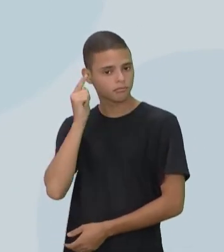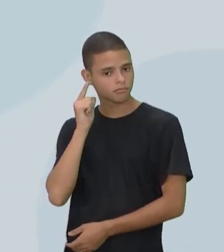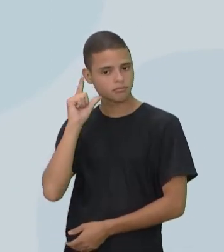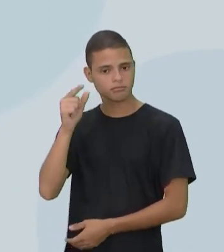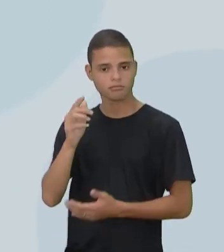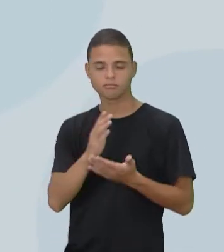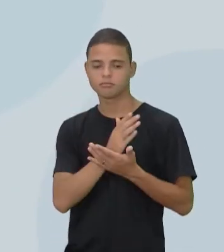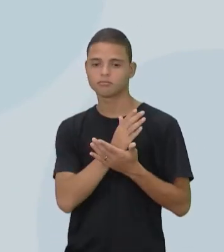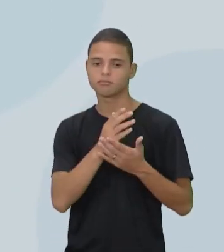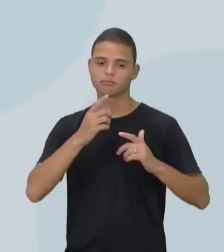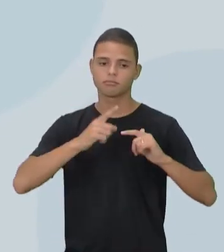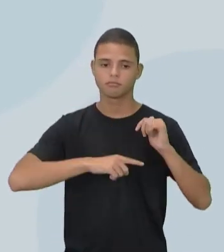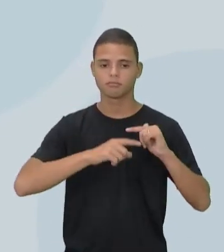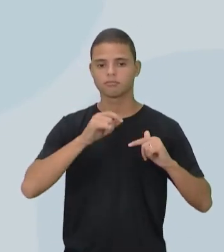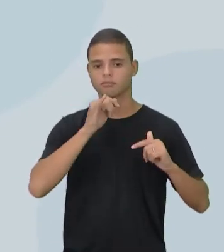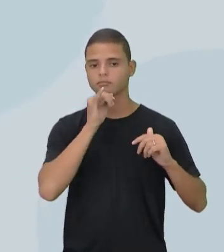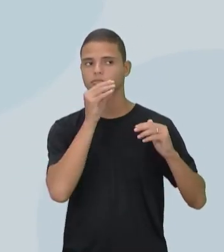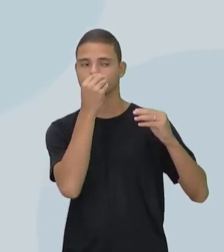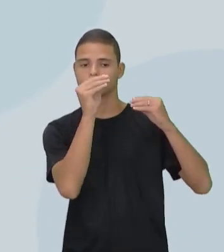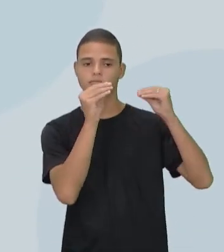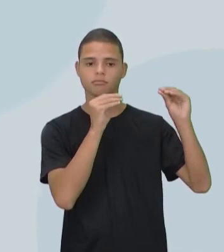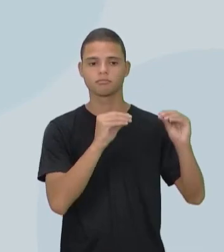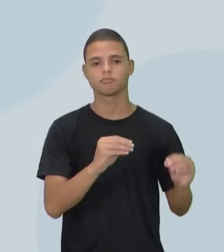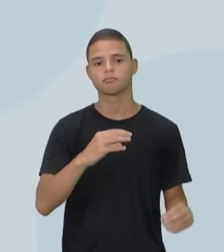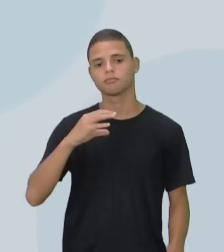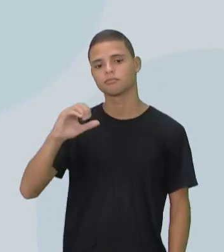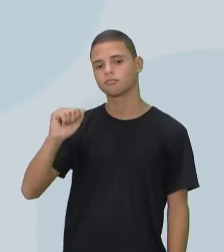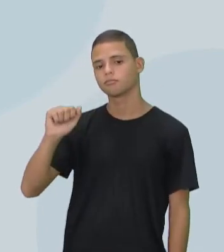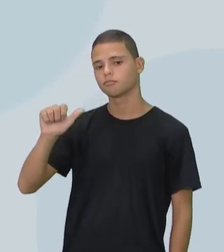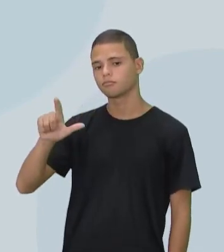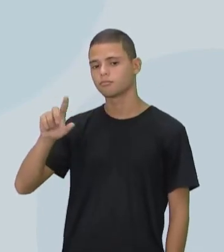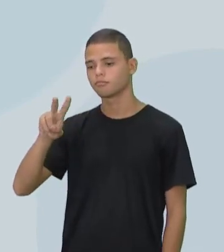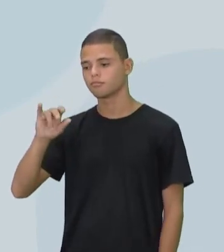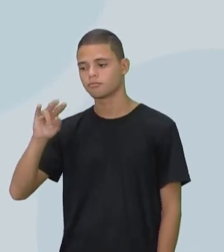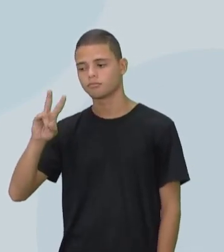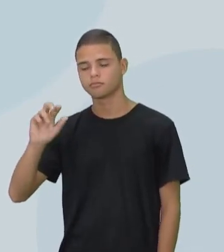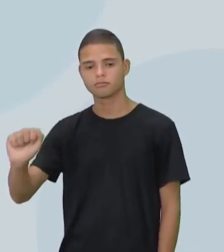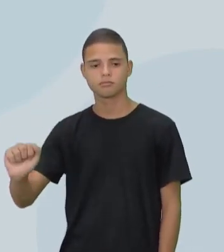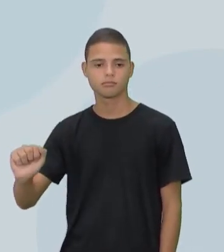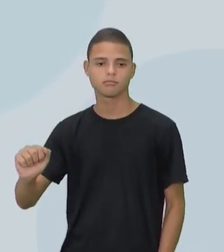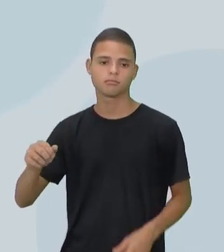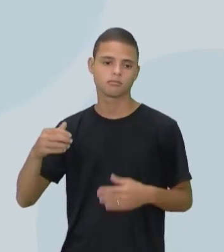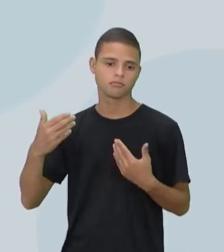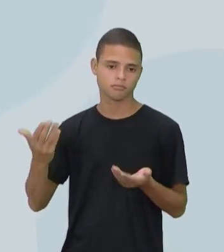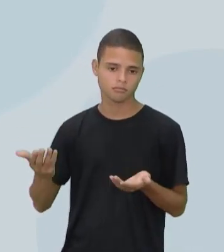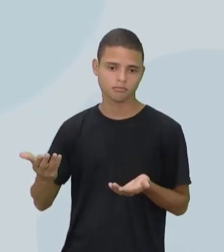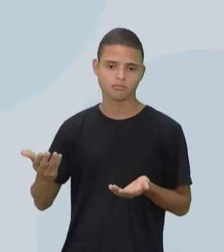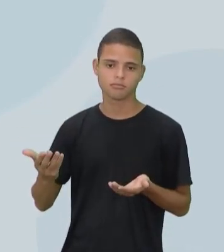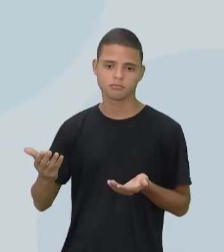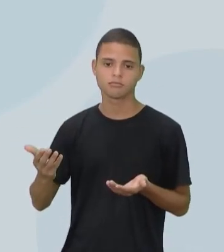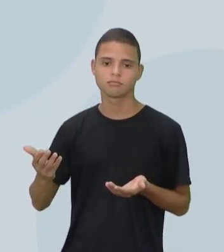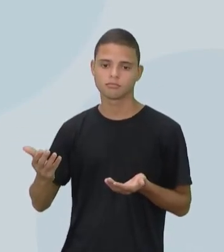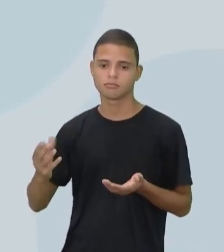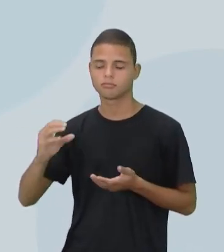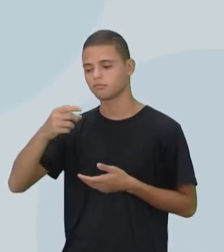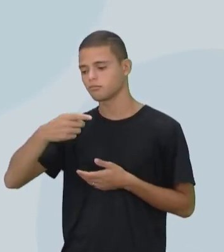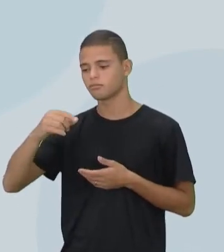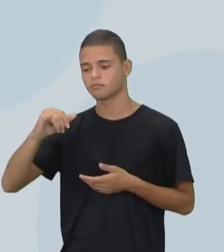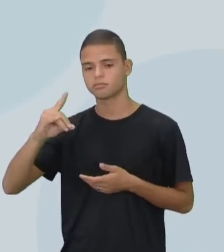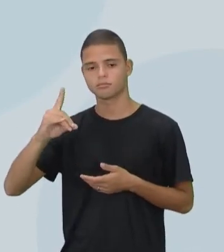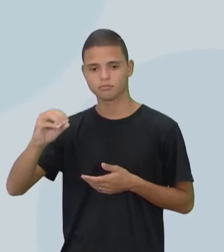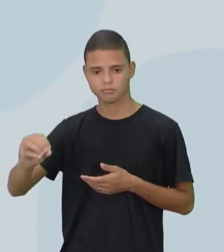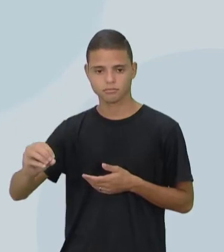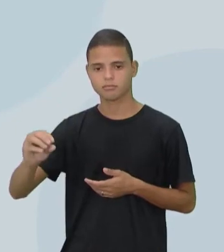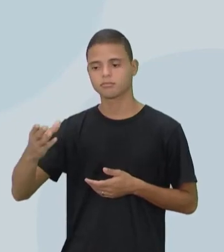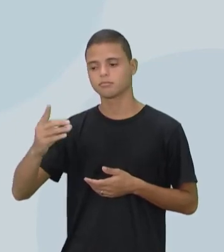alguns materiais, por exemplo, a gente sugeriu ali a cal viva, também conhecido como cal virgem, ou quimicamente conhecido como óxido de cálcio, que